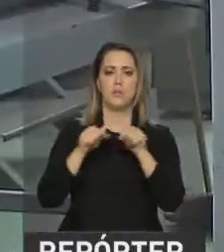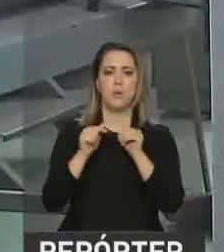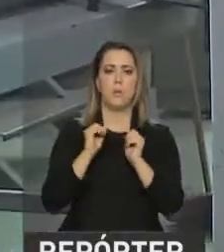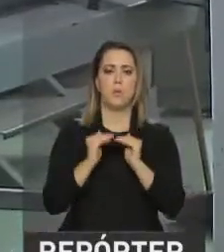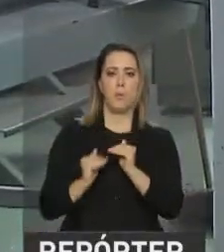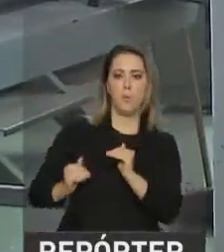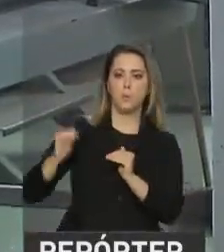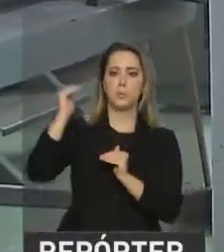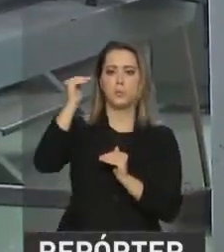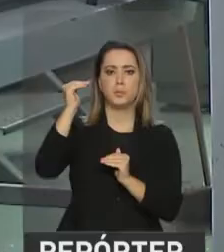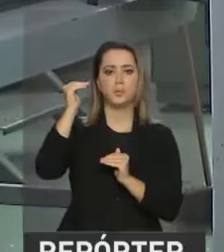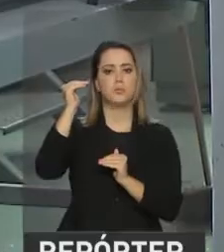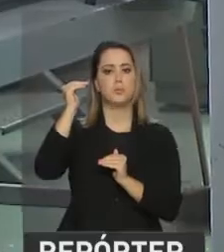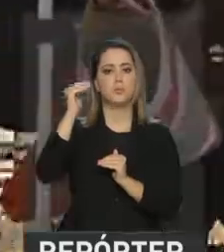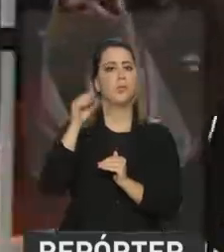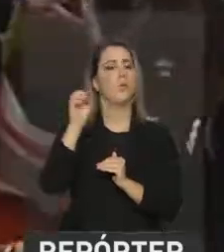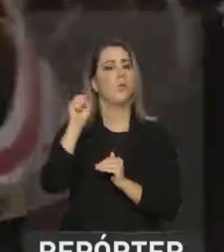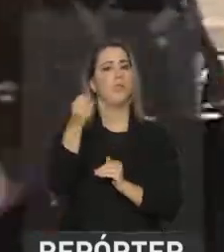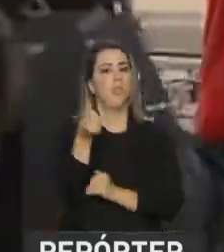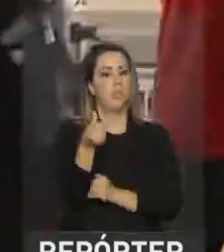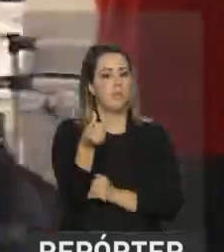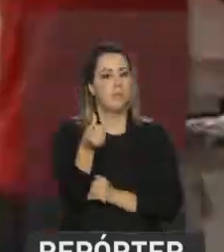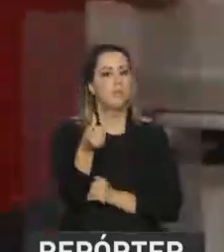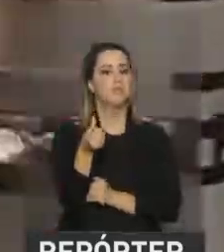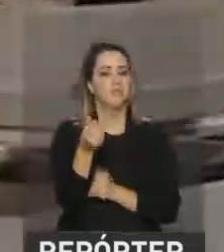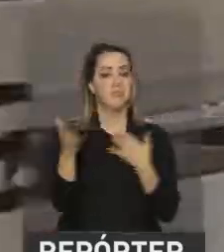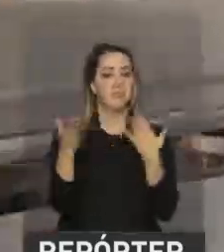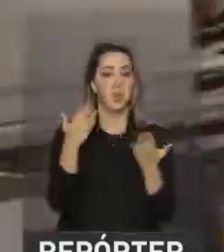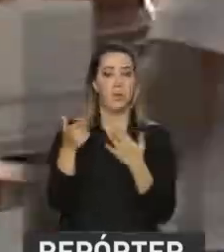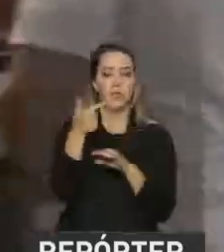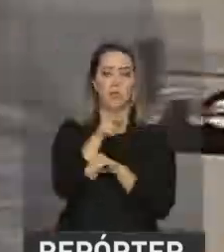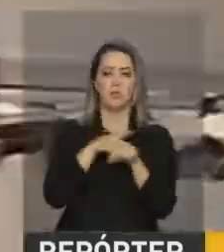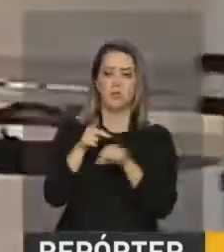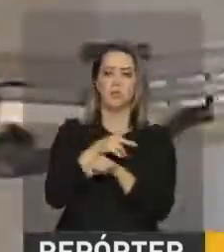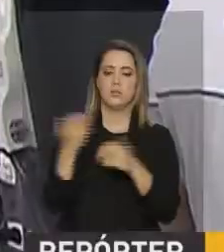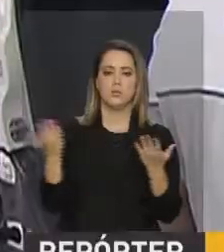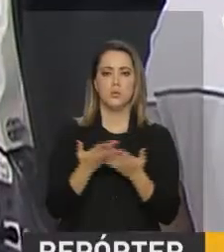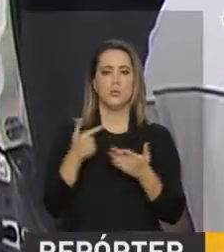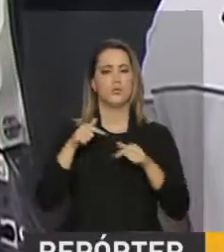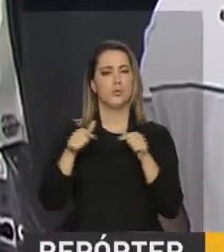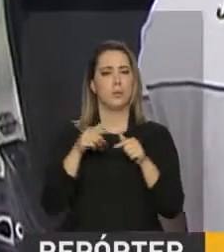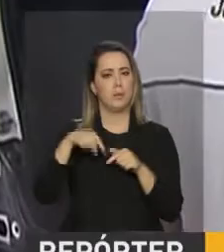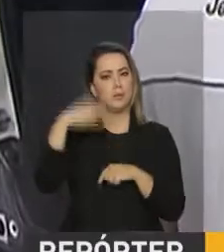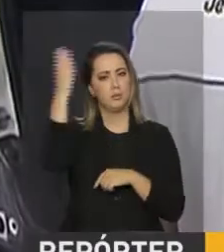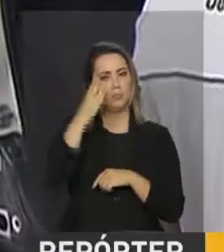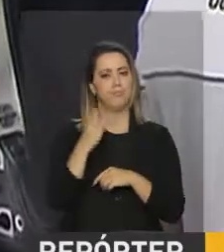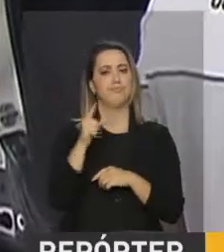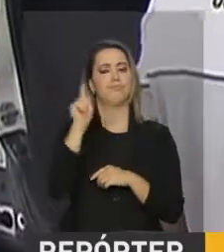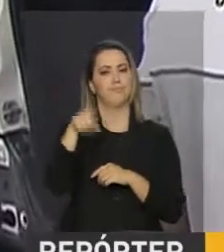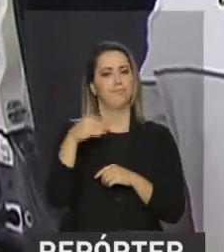e chegar a posição número 86 em comparações internacionais hoje o mercado de trabalho brasileiro é pouco flexível